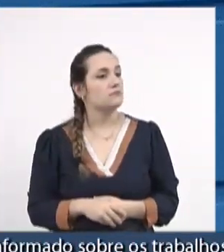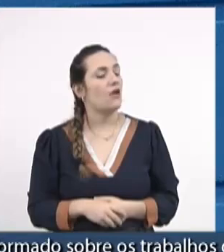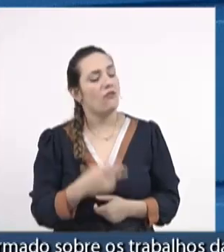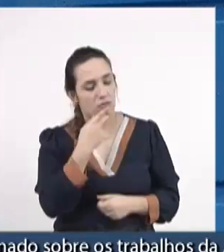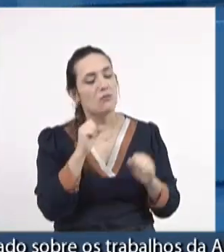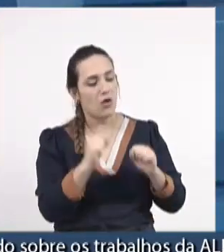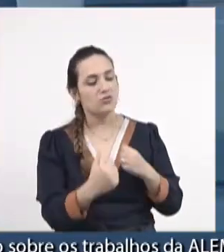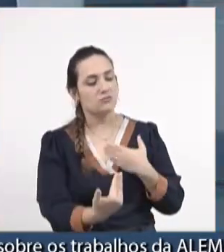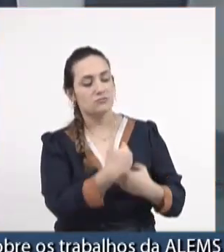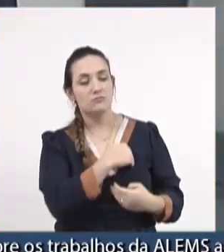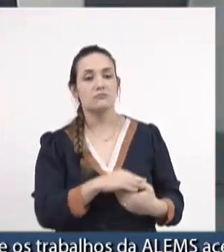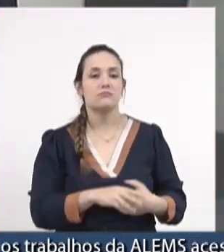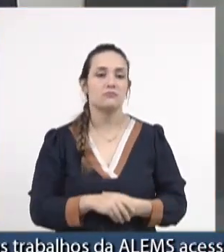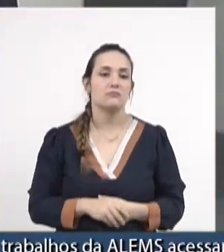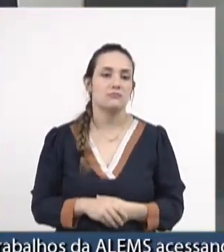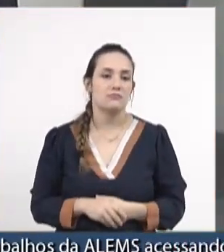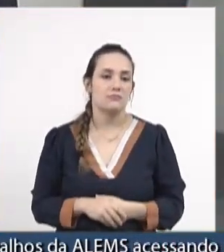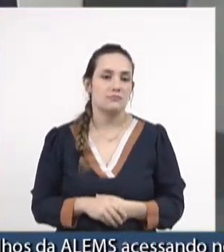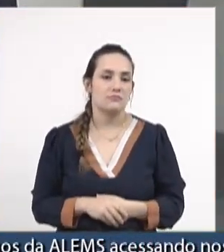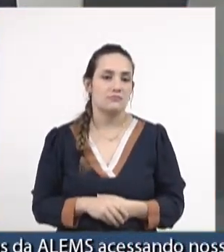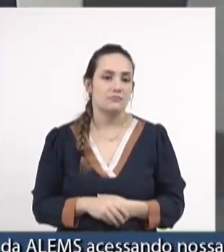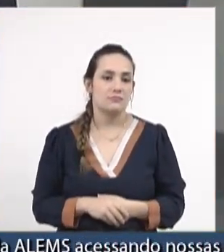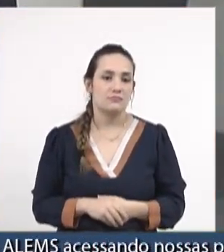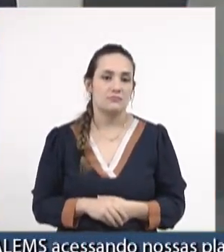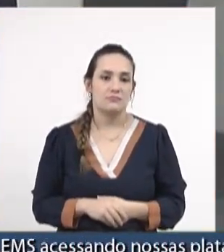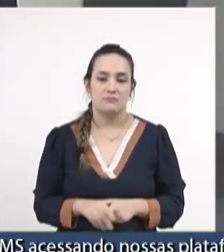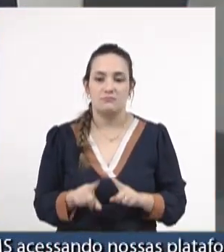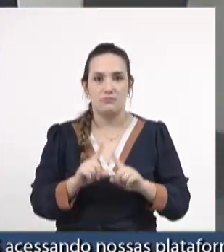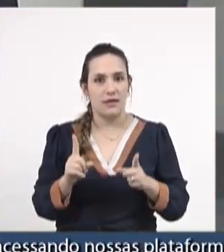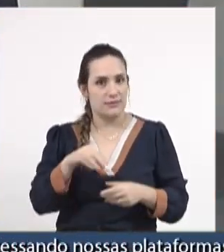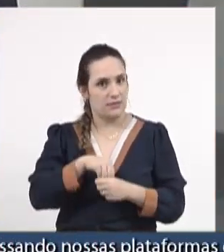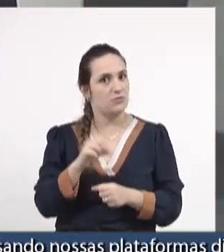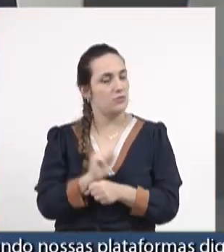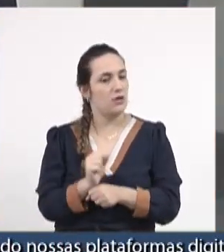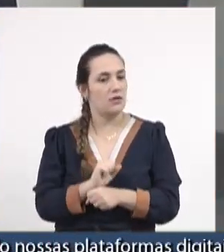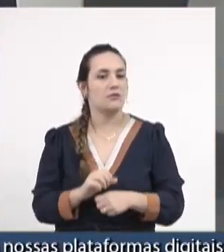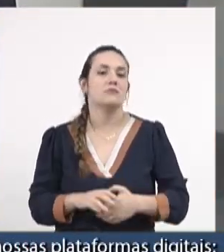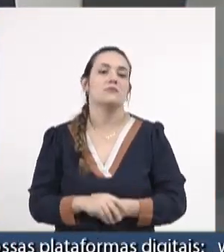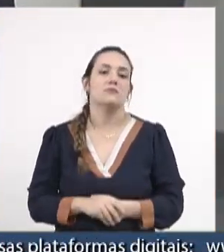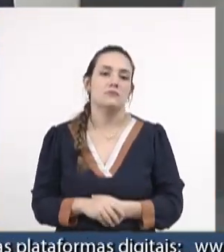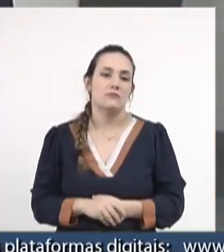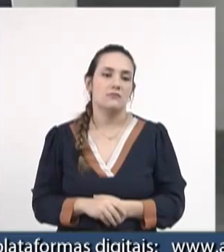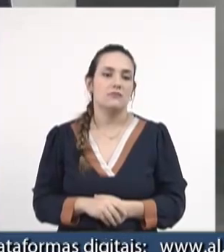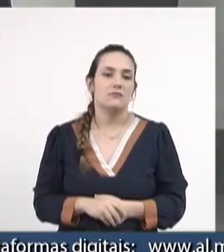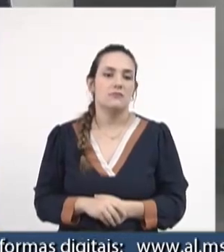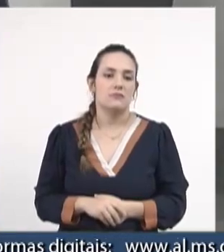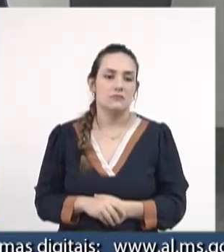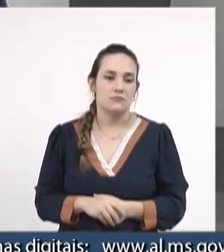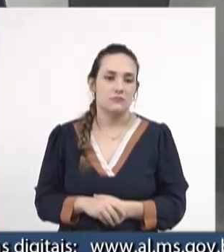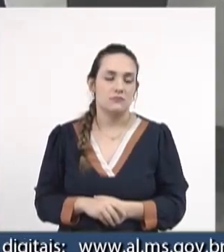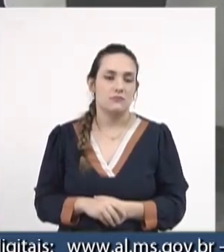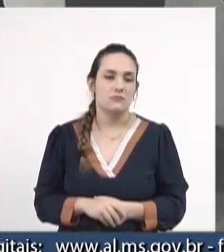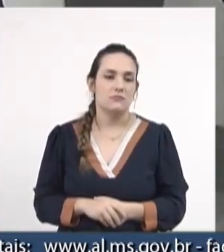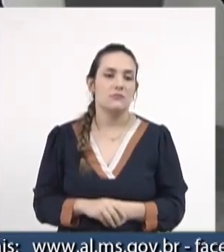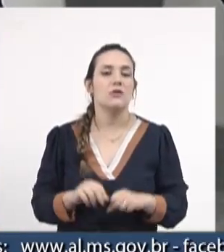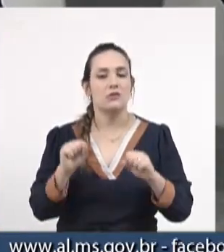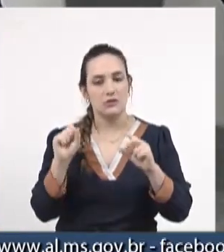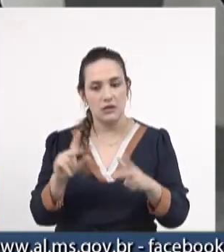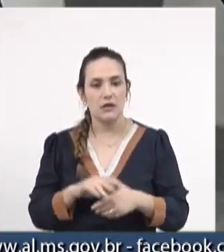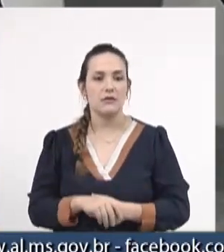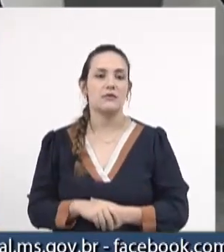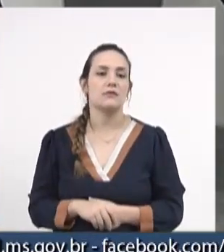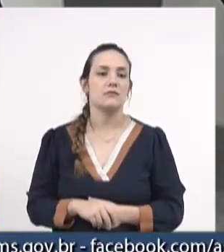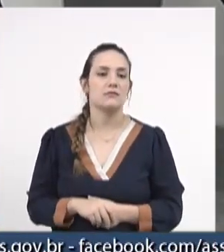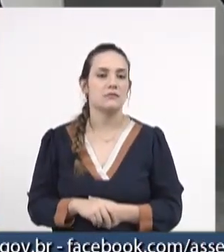e eles deixaram entrar, mas não deixaram eu descer do carro. Aí passou um período, eles foram lá para o meio do